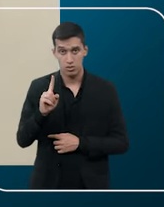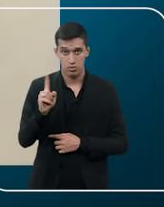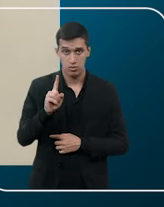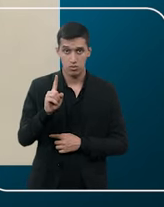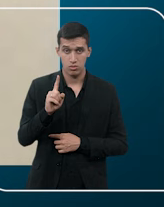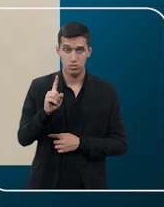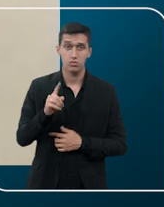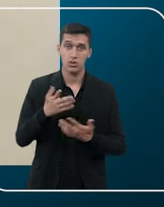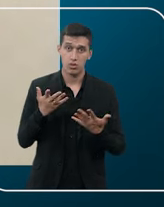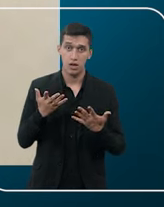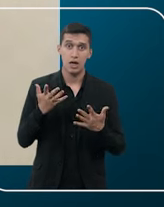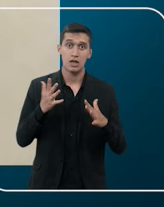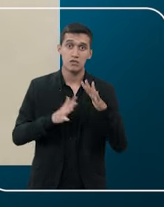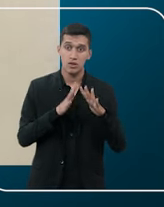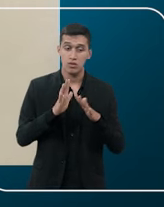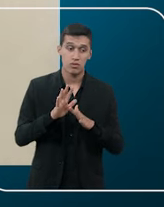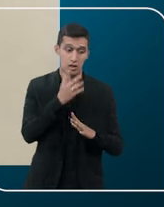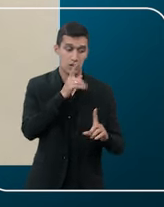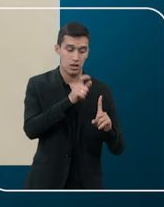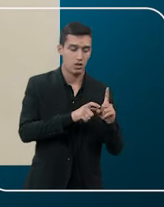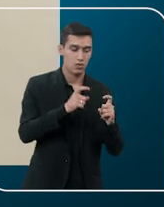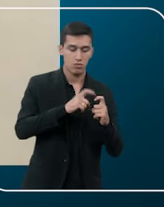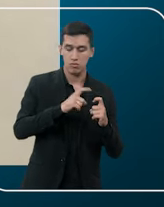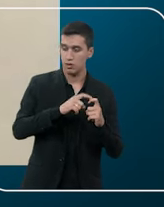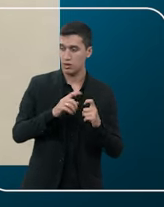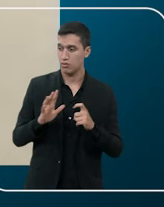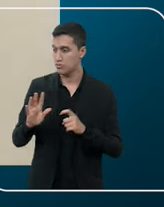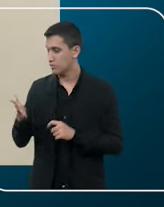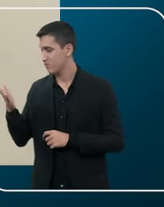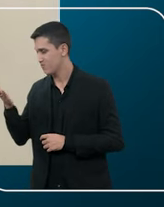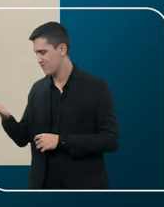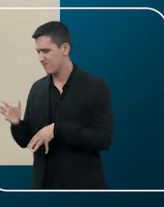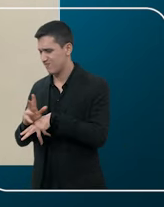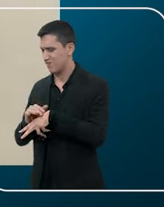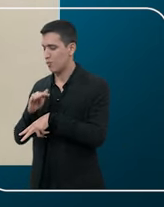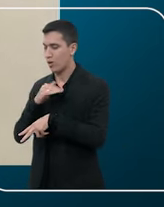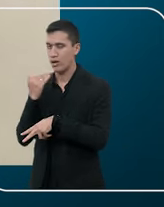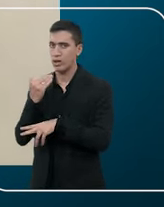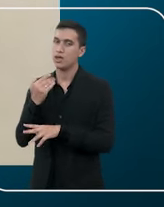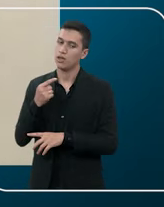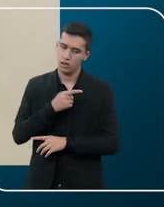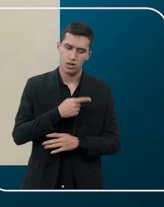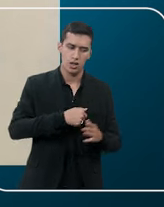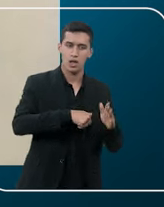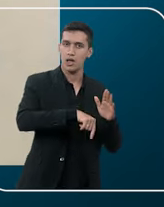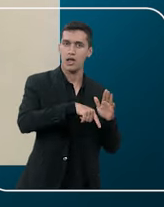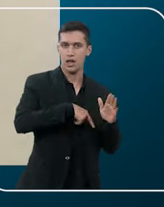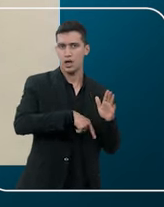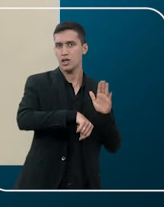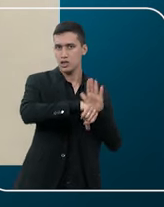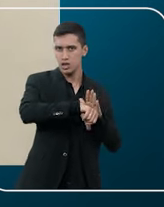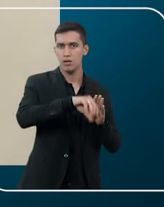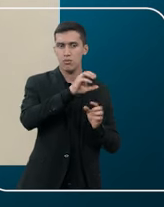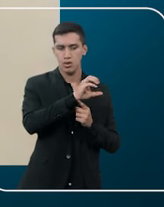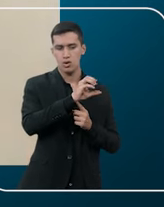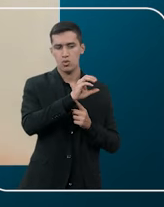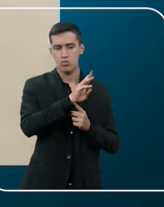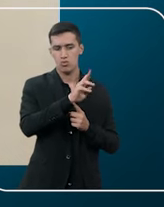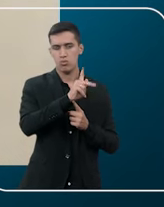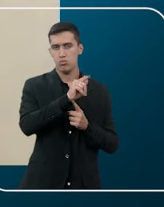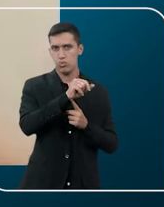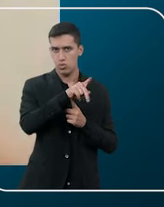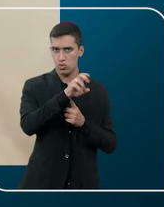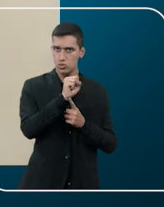crimes culposos, que não há intenção de ter o resultado homicídio, morte, ou não é